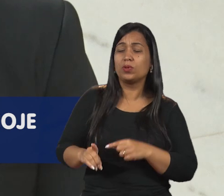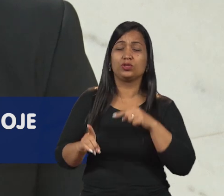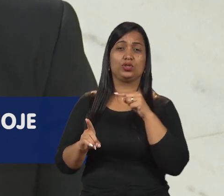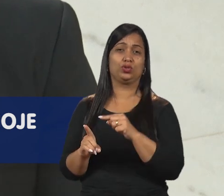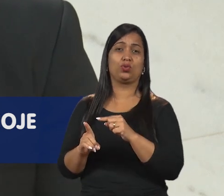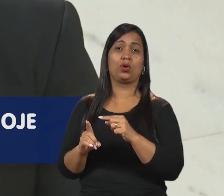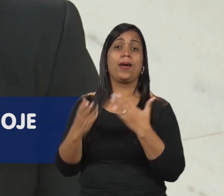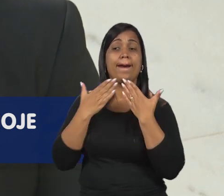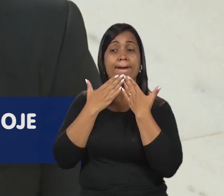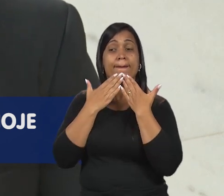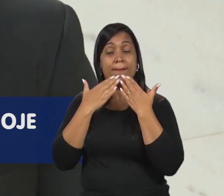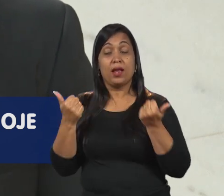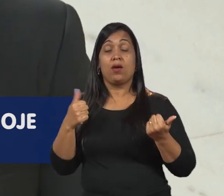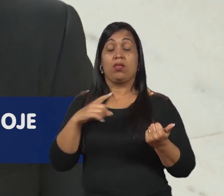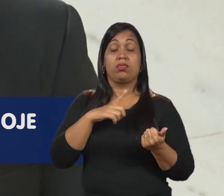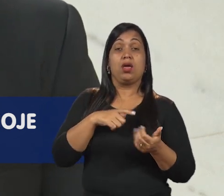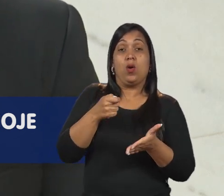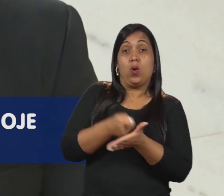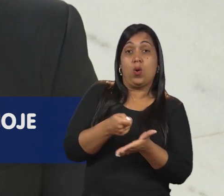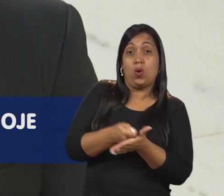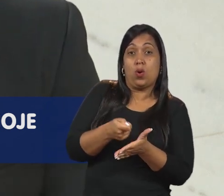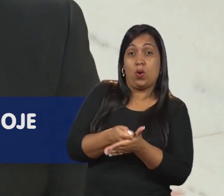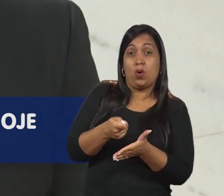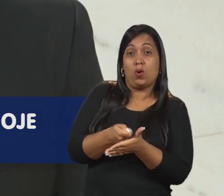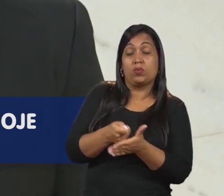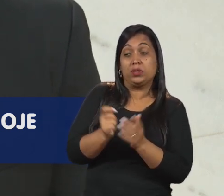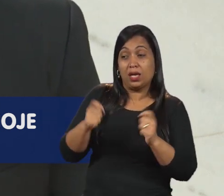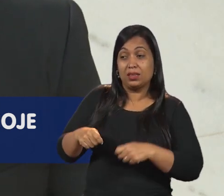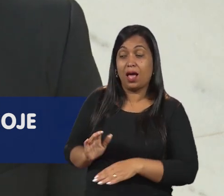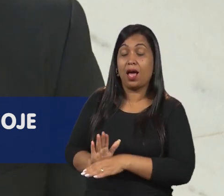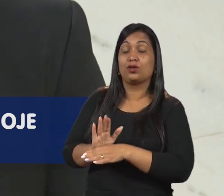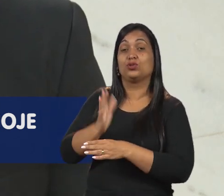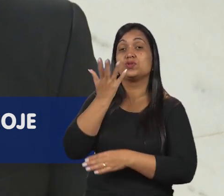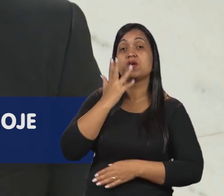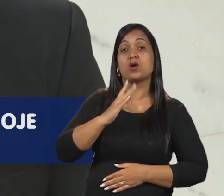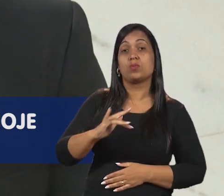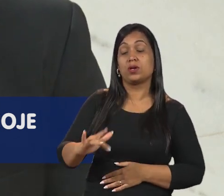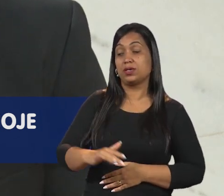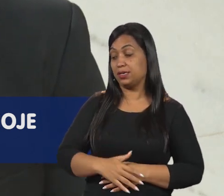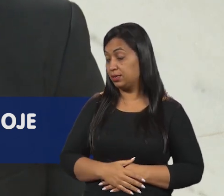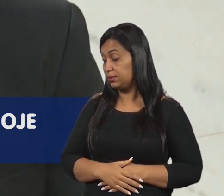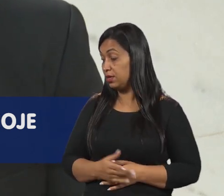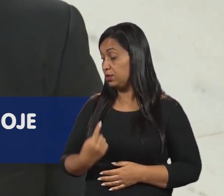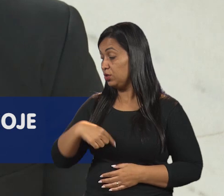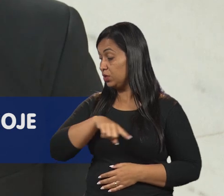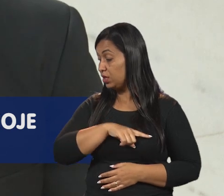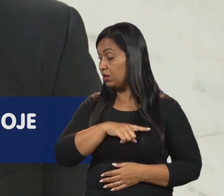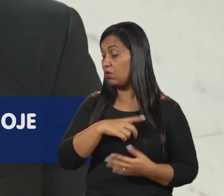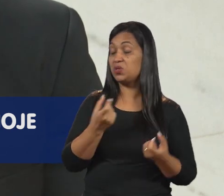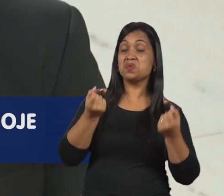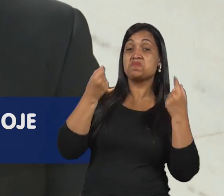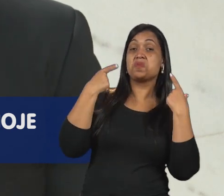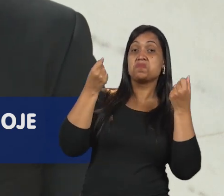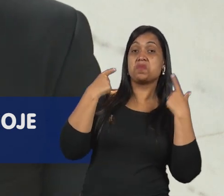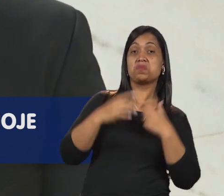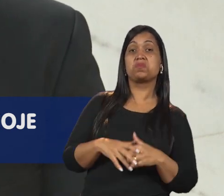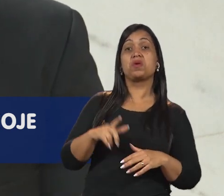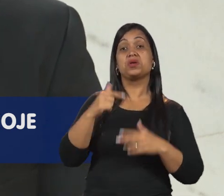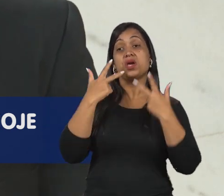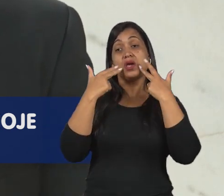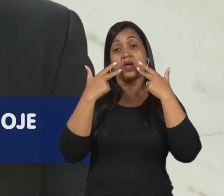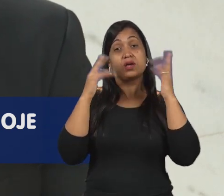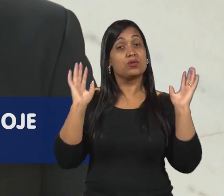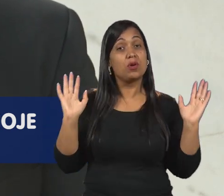é melhor a gente ter obrigação e poder auxiliar uma criança, né, do que a gente passar despercebido. E é normal